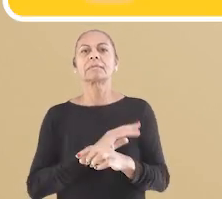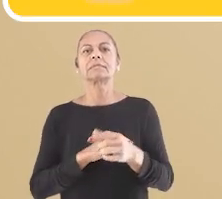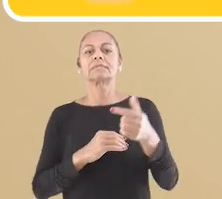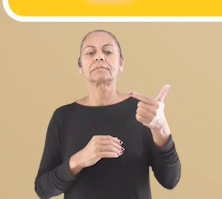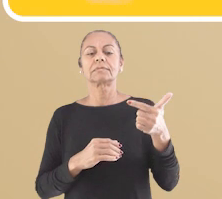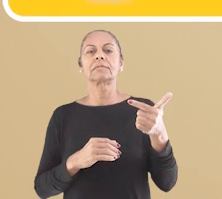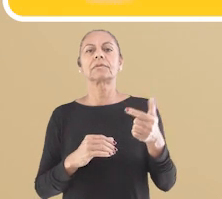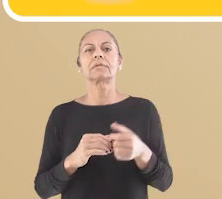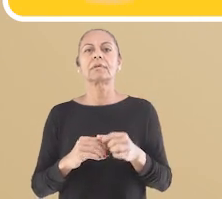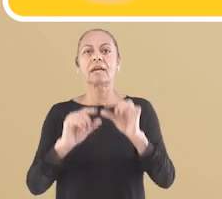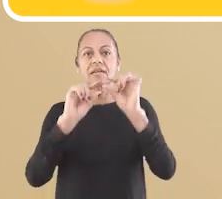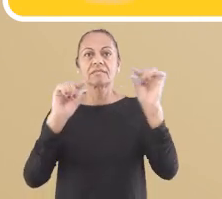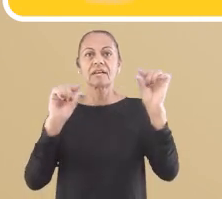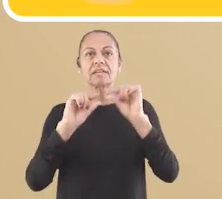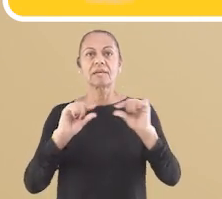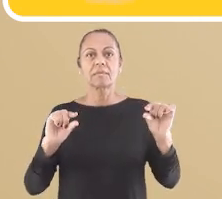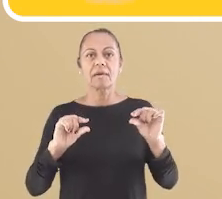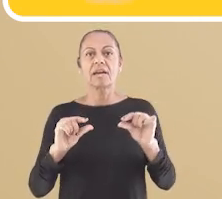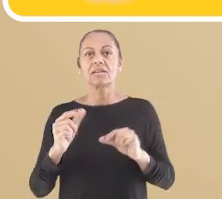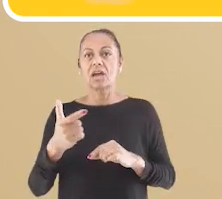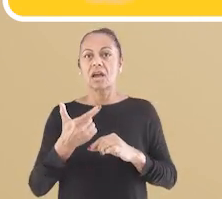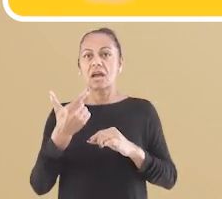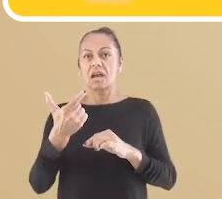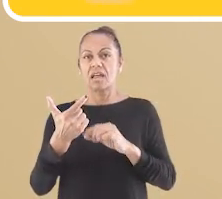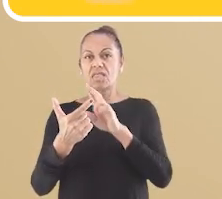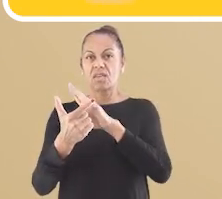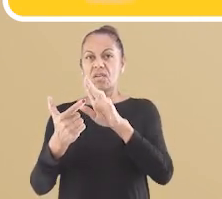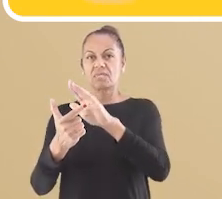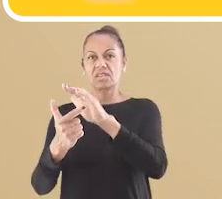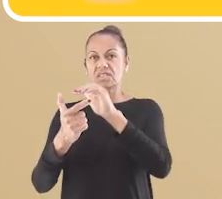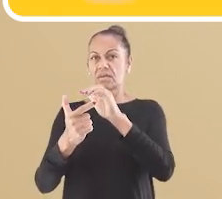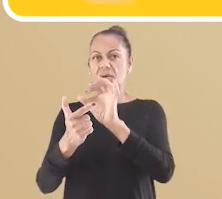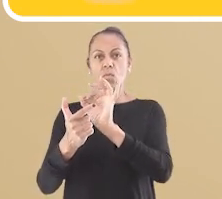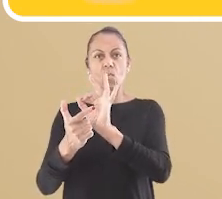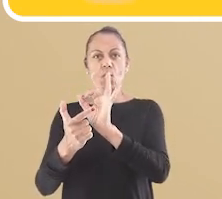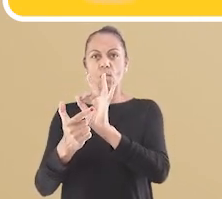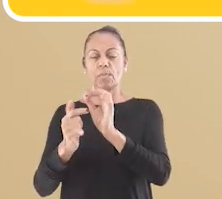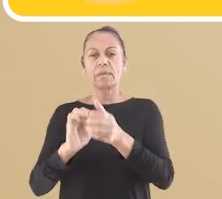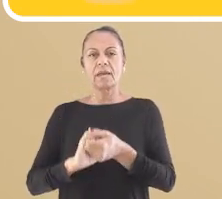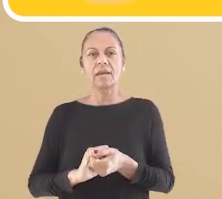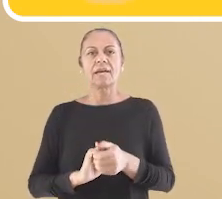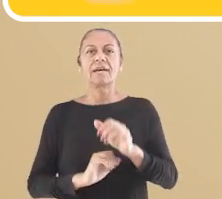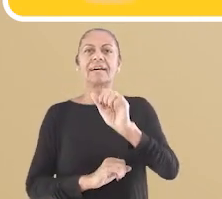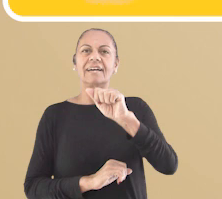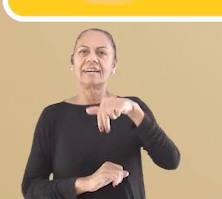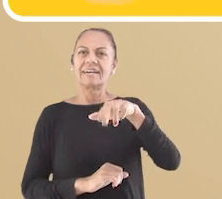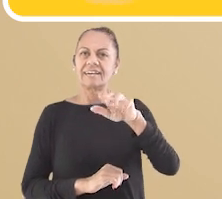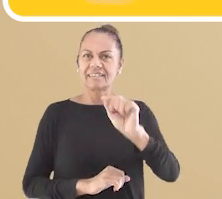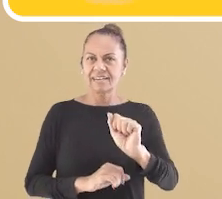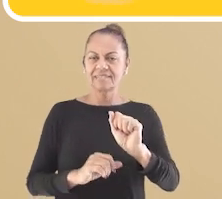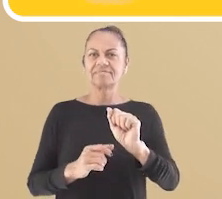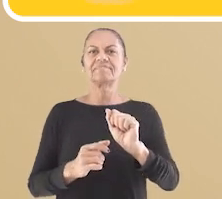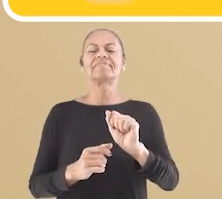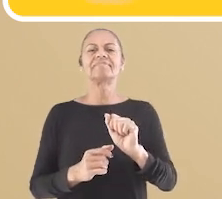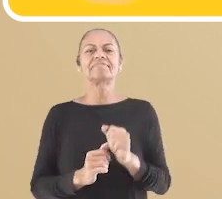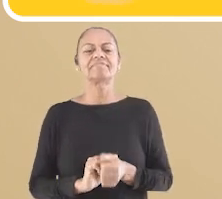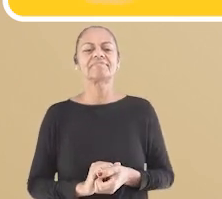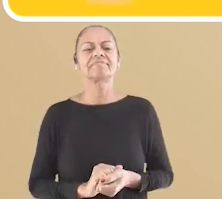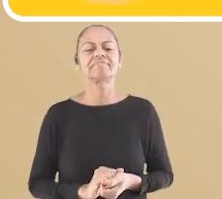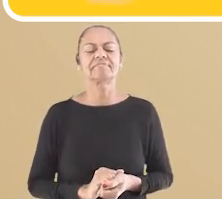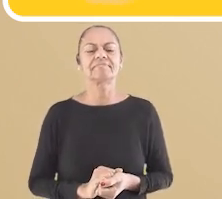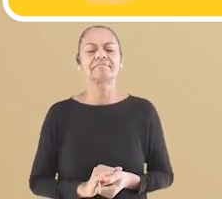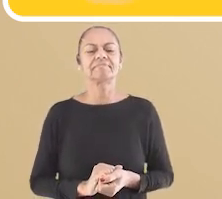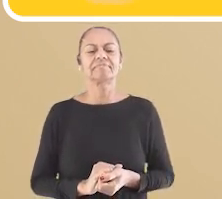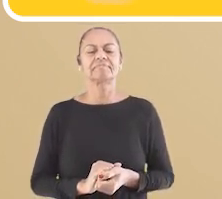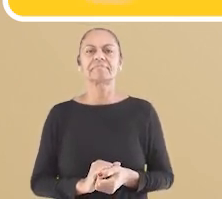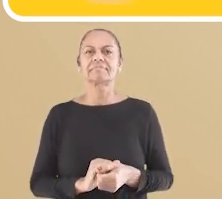número 2. Qual das frases abaixo não possui um vocativo? Letra A. Ana, quero que vá à